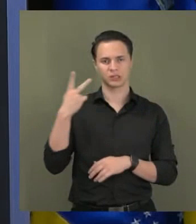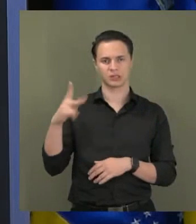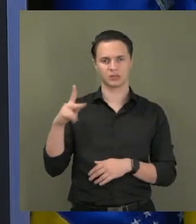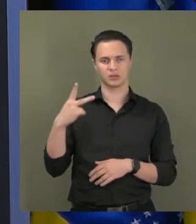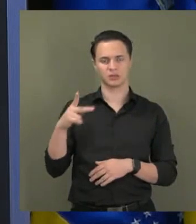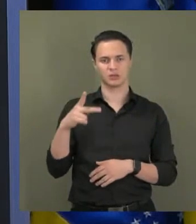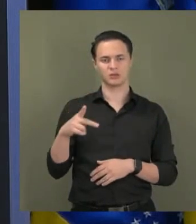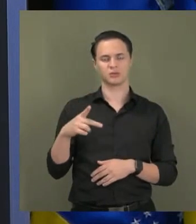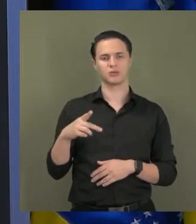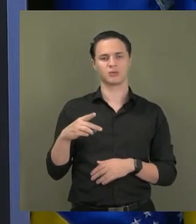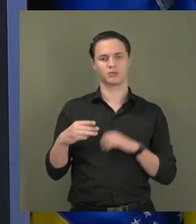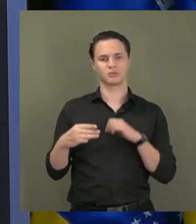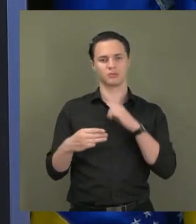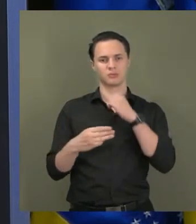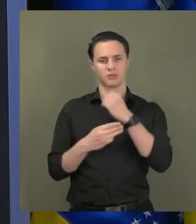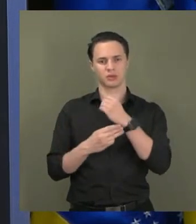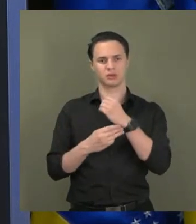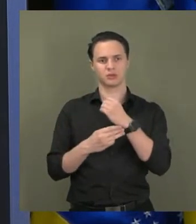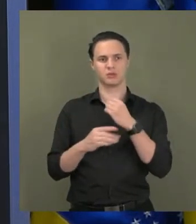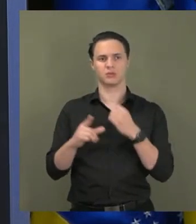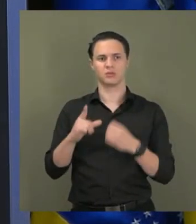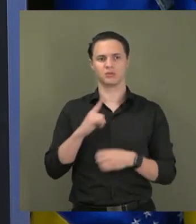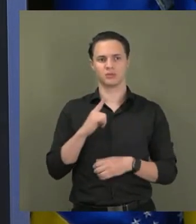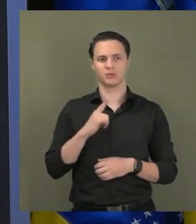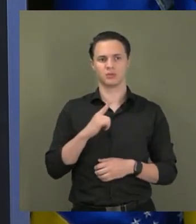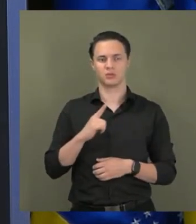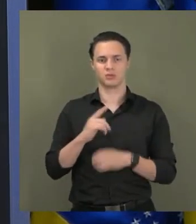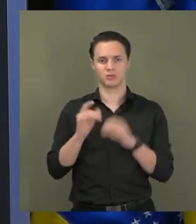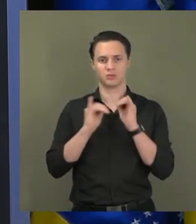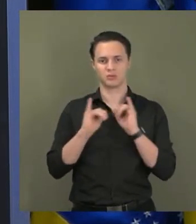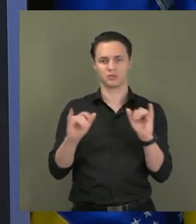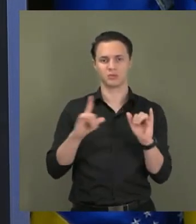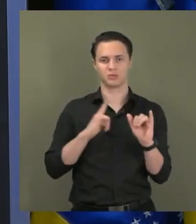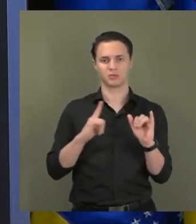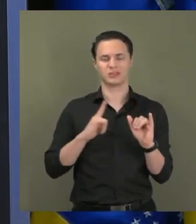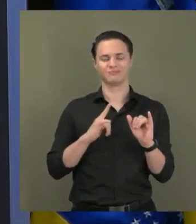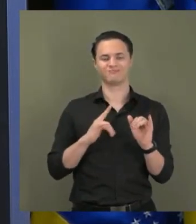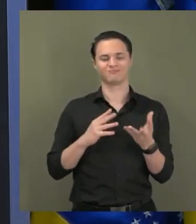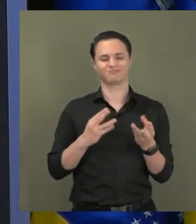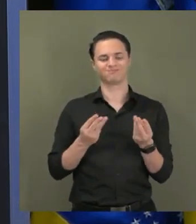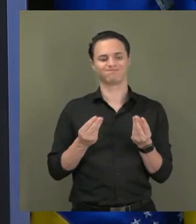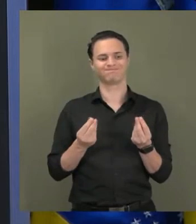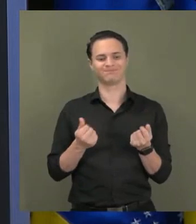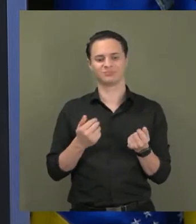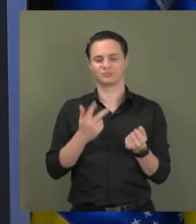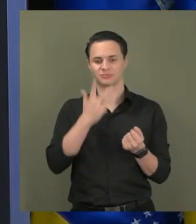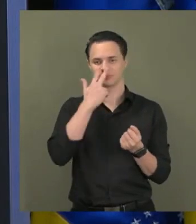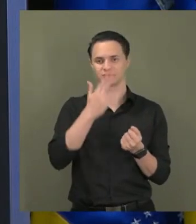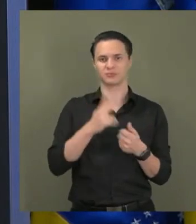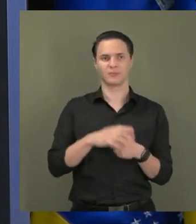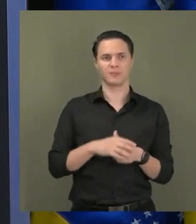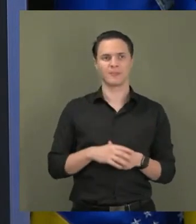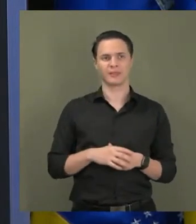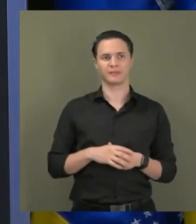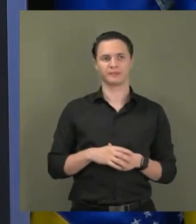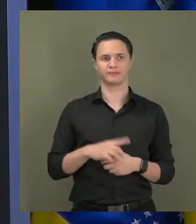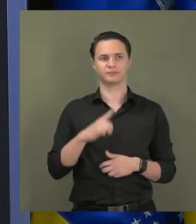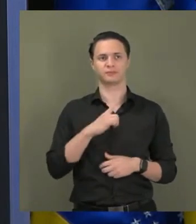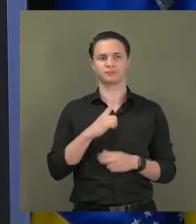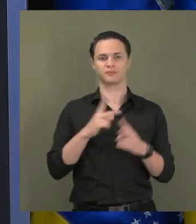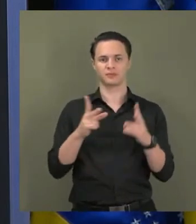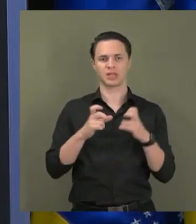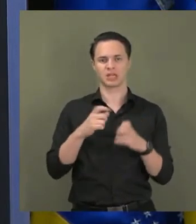Magno Malta e manifestar o meu desconforto em ver levado